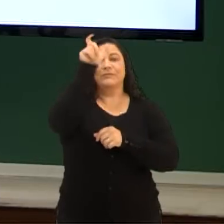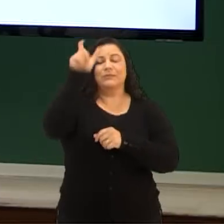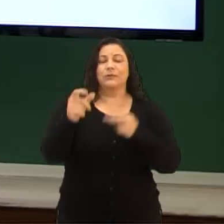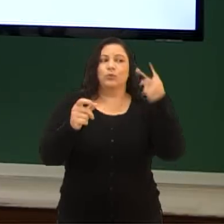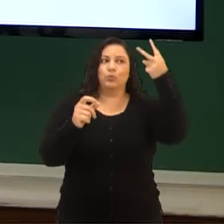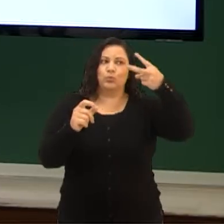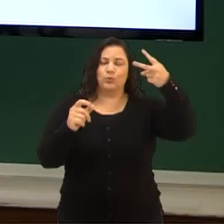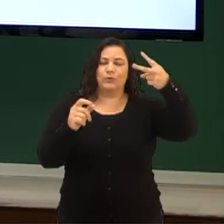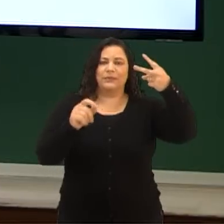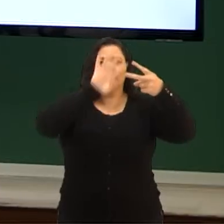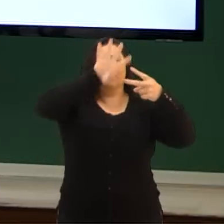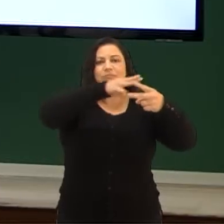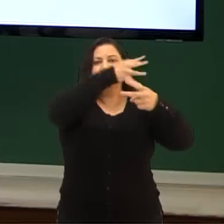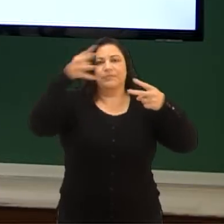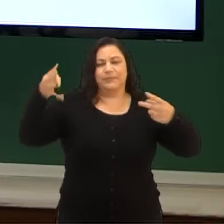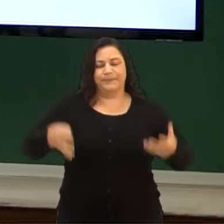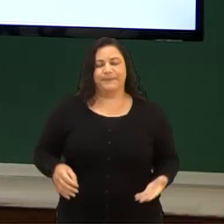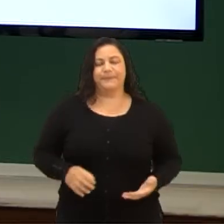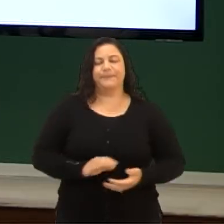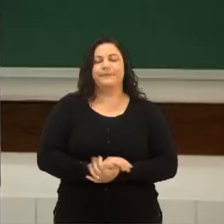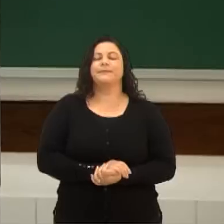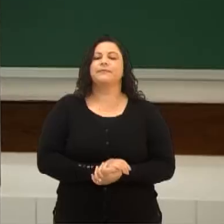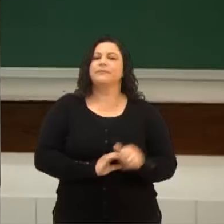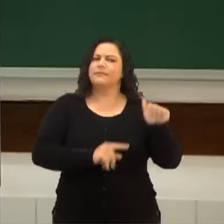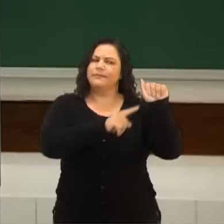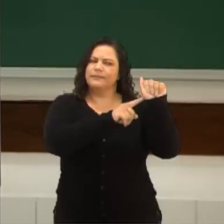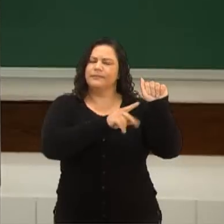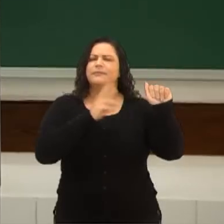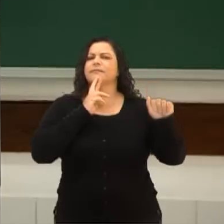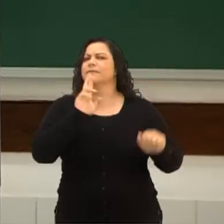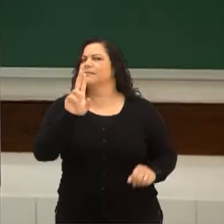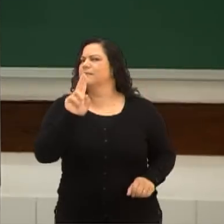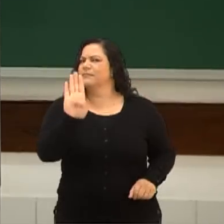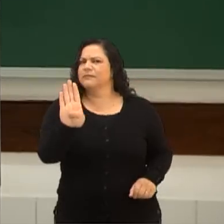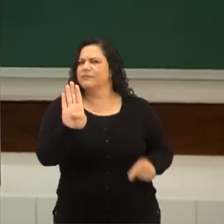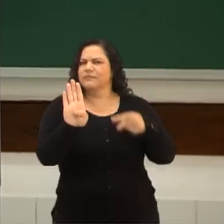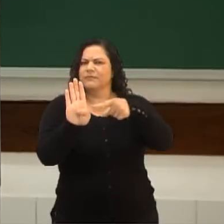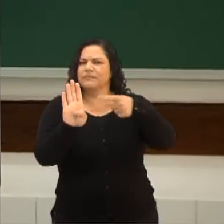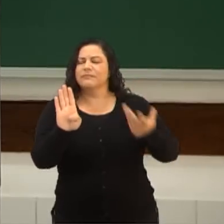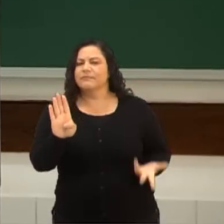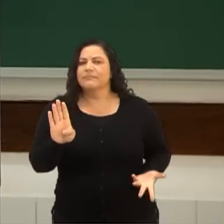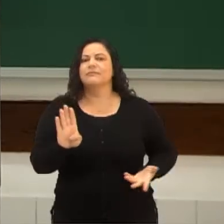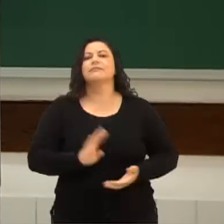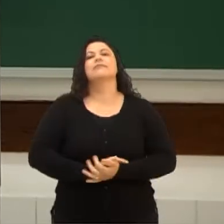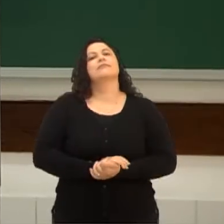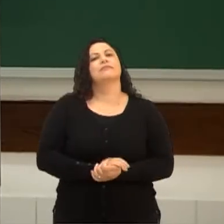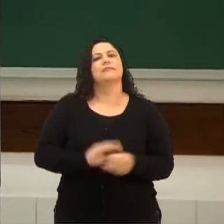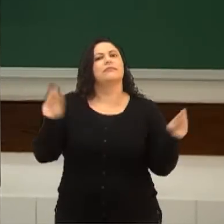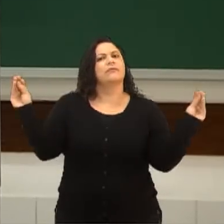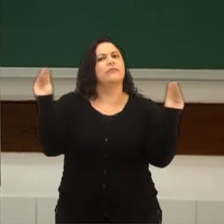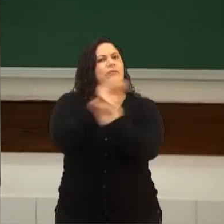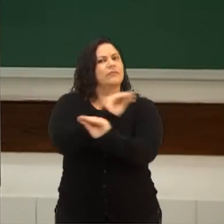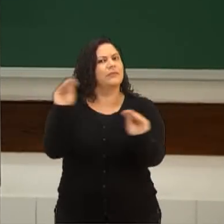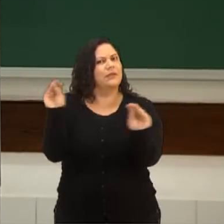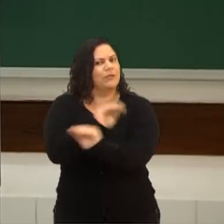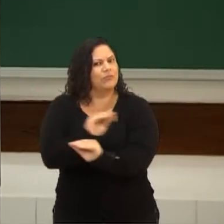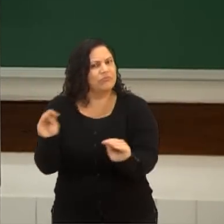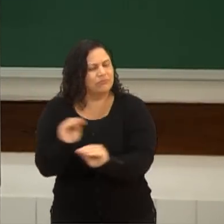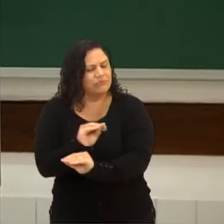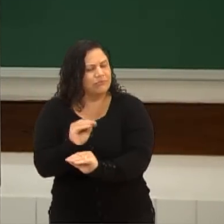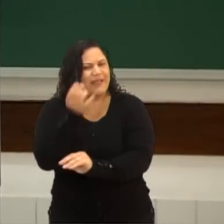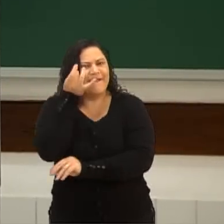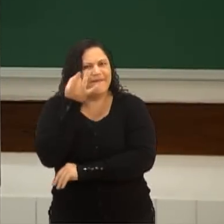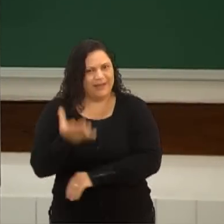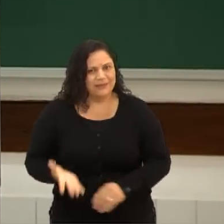A. Tá. Agora, o que ele quer lá no item B? Ele quer que você faça a transposta dela. Muito tranquilo,